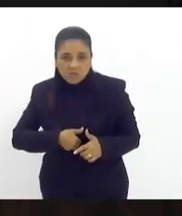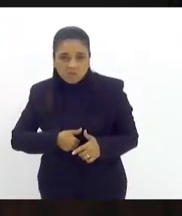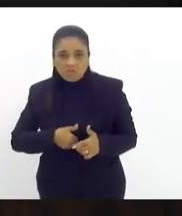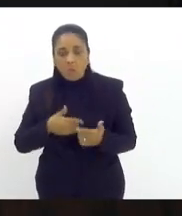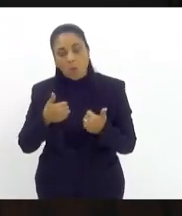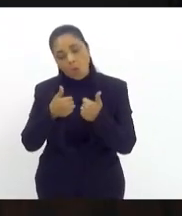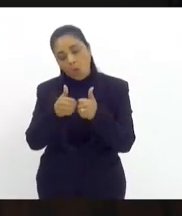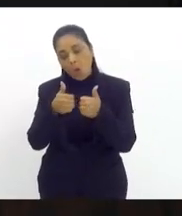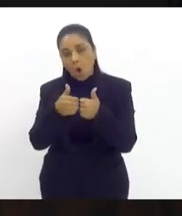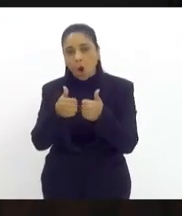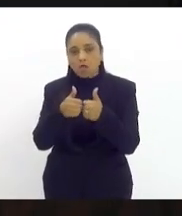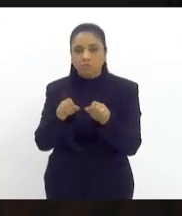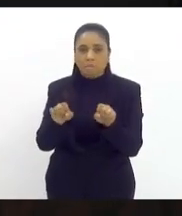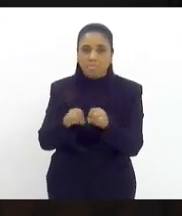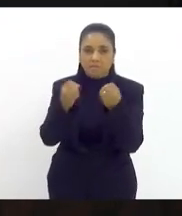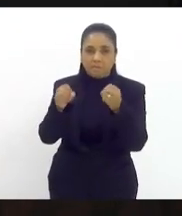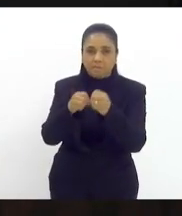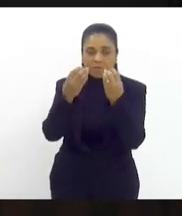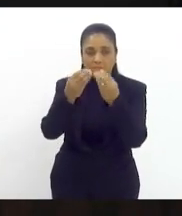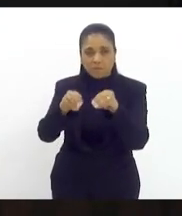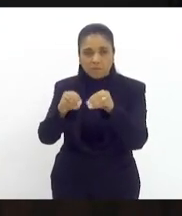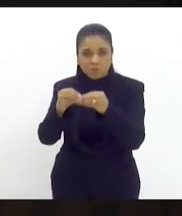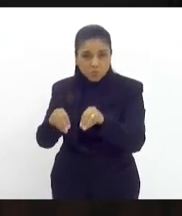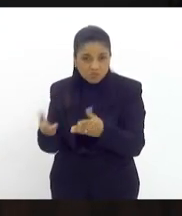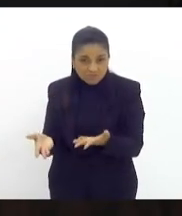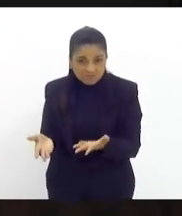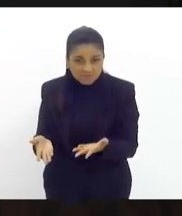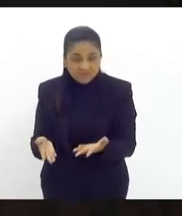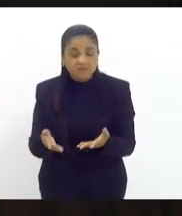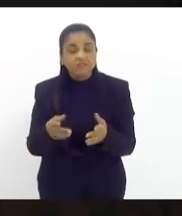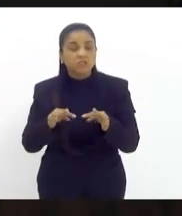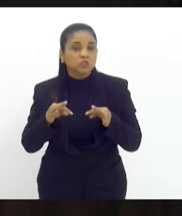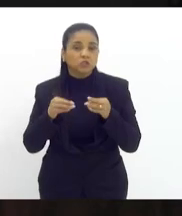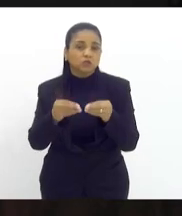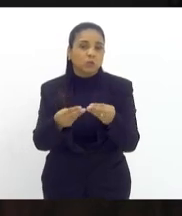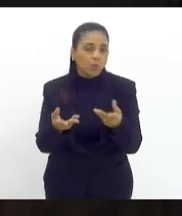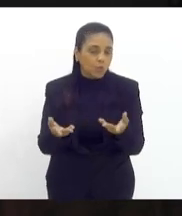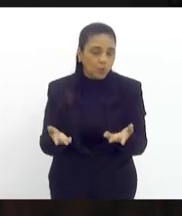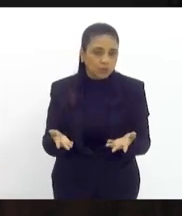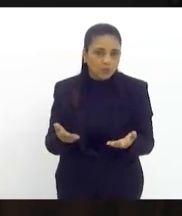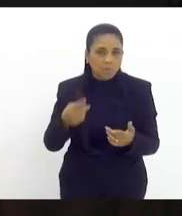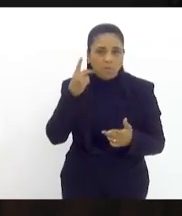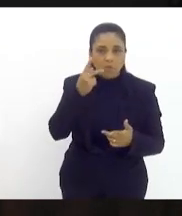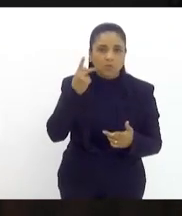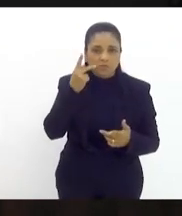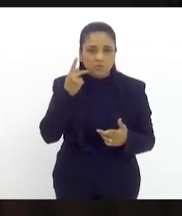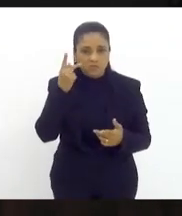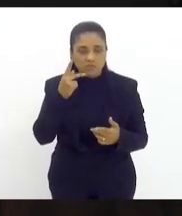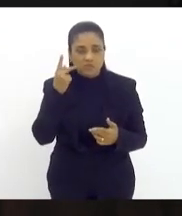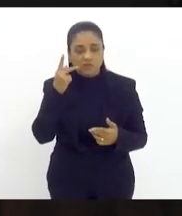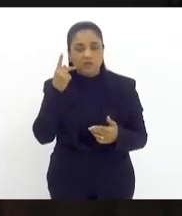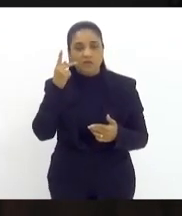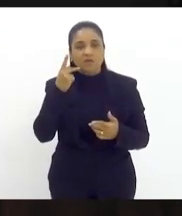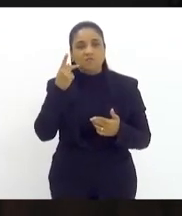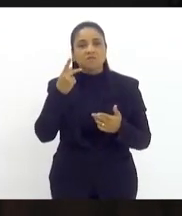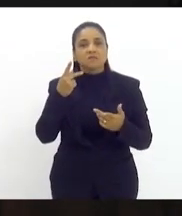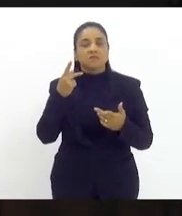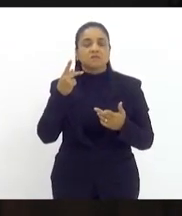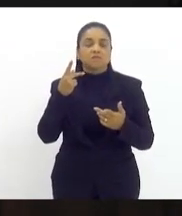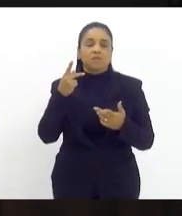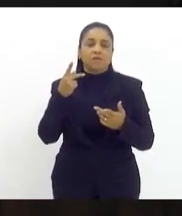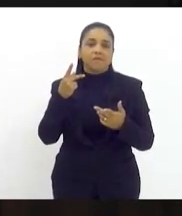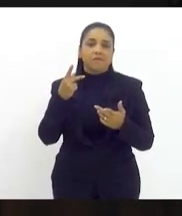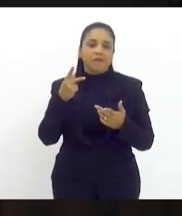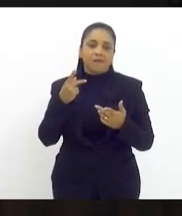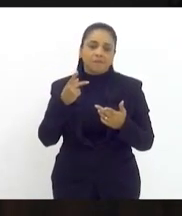ônibus sucateado então é assim que ocorre também toda essa política que vai inviabilizar a vida das